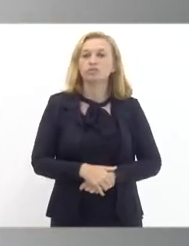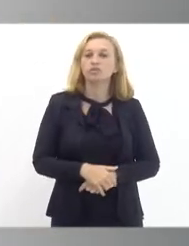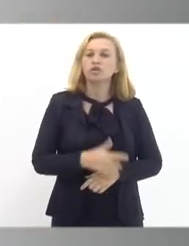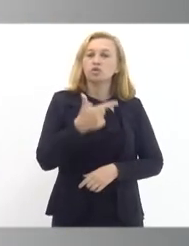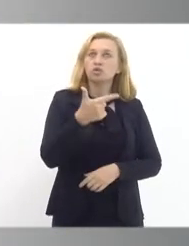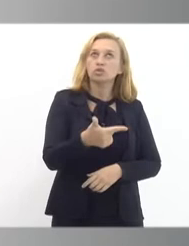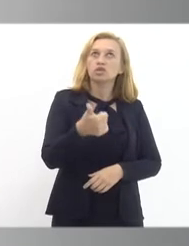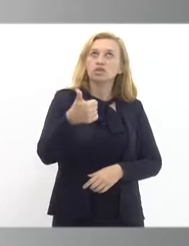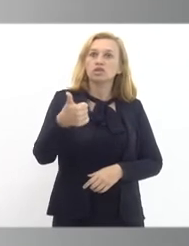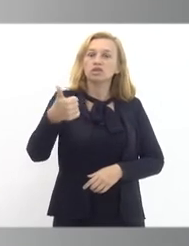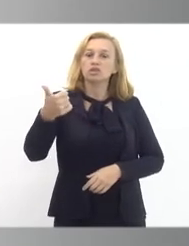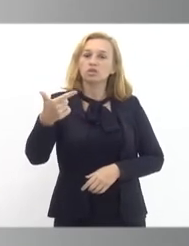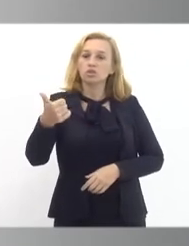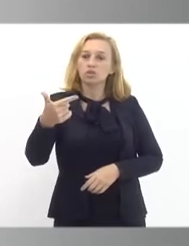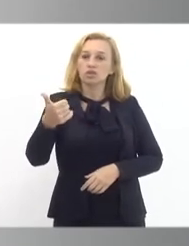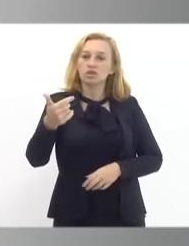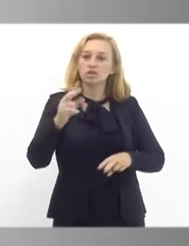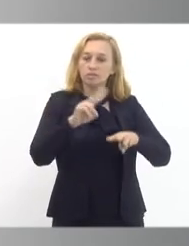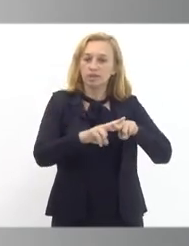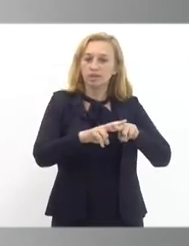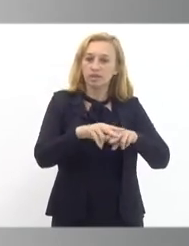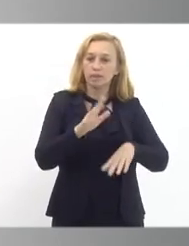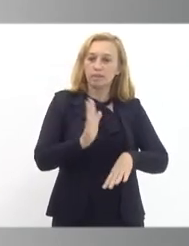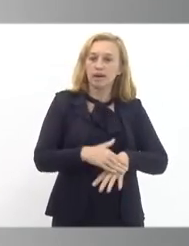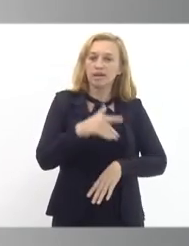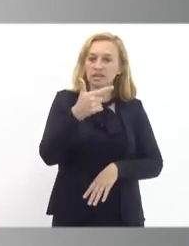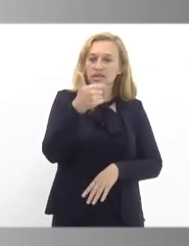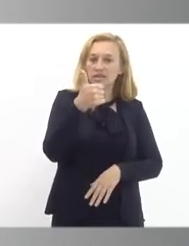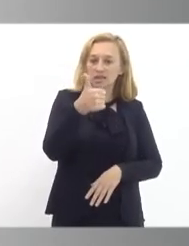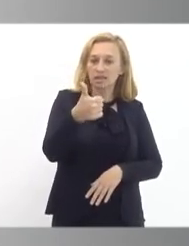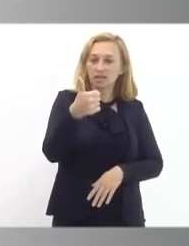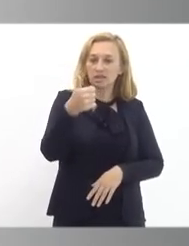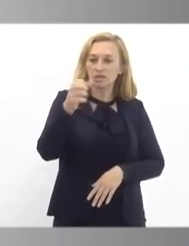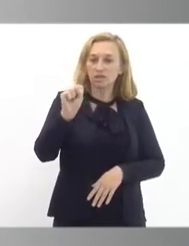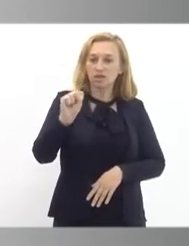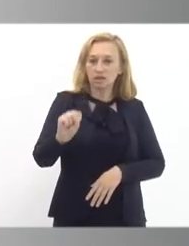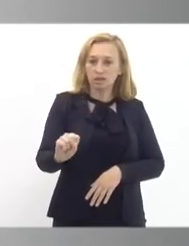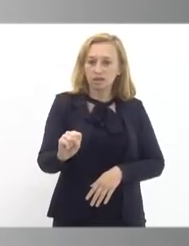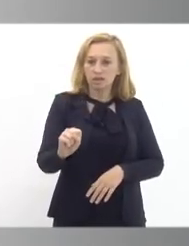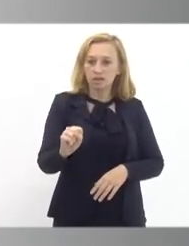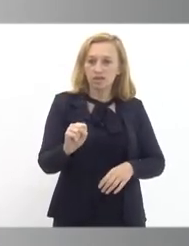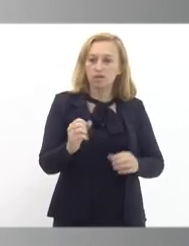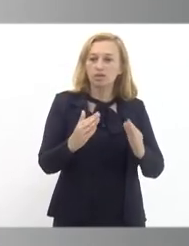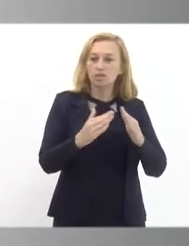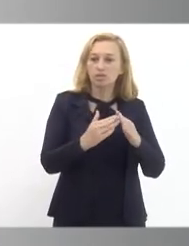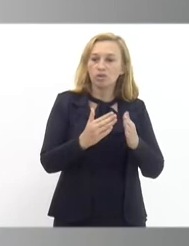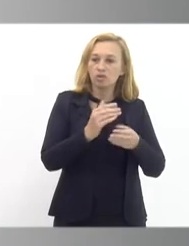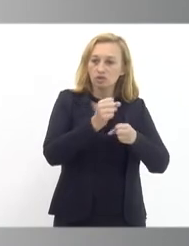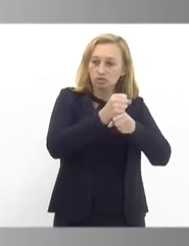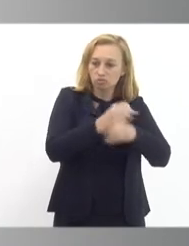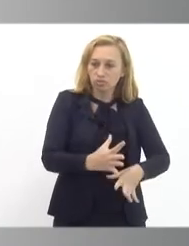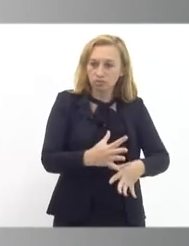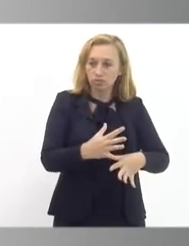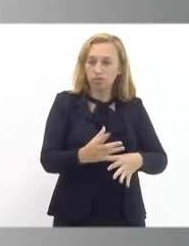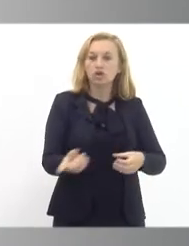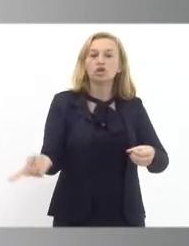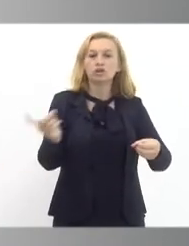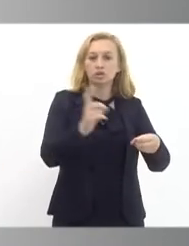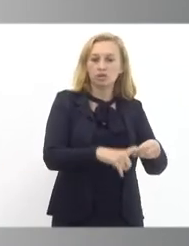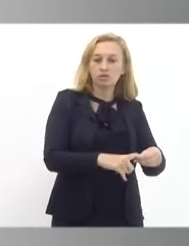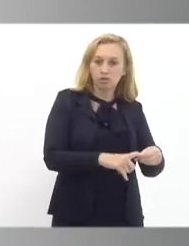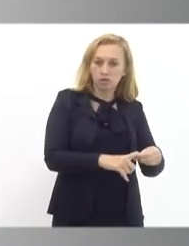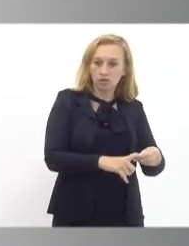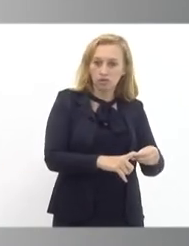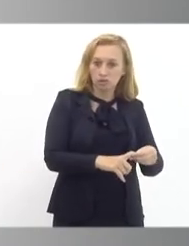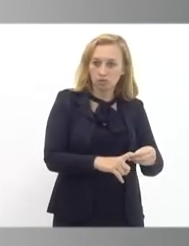212 apreensões, mais de 182 imóveis demolidos, mais de 16 hectares devolvidos